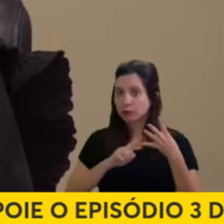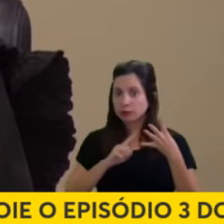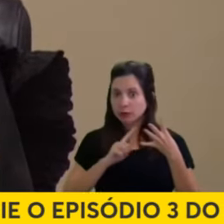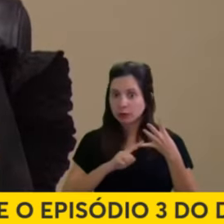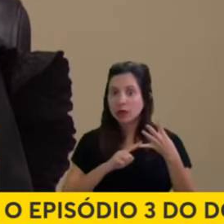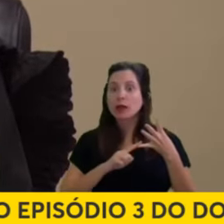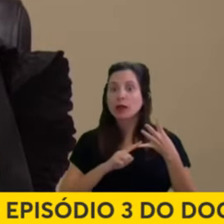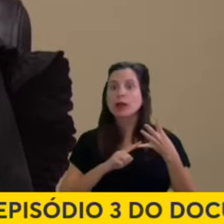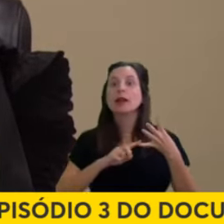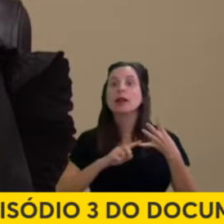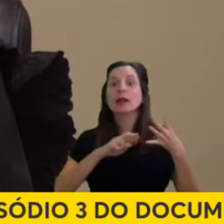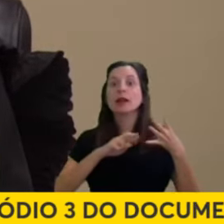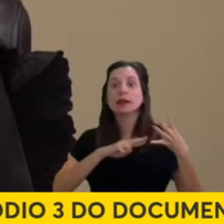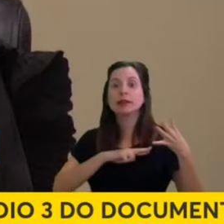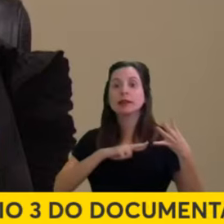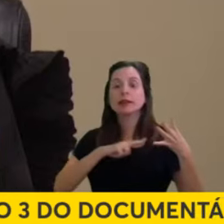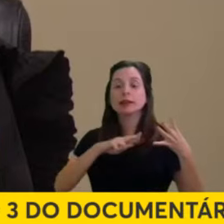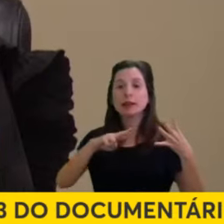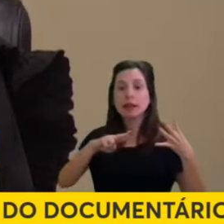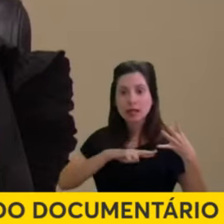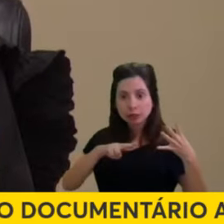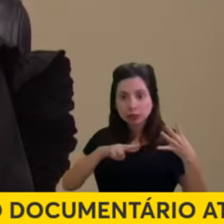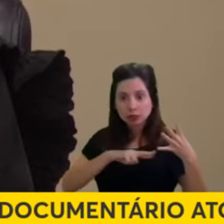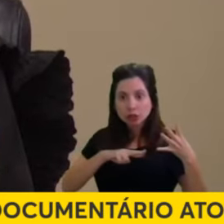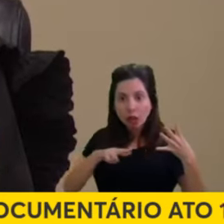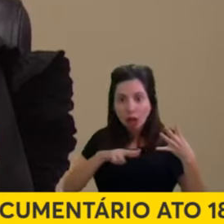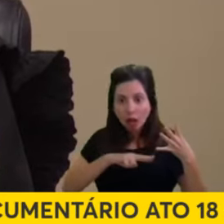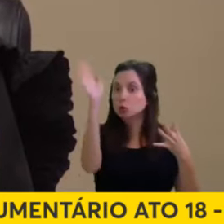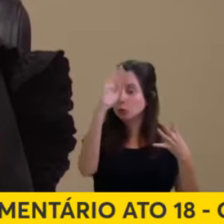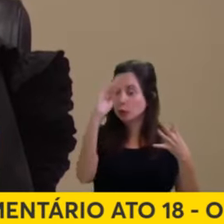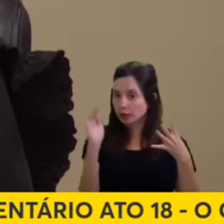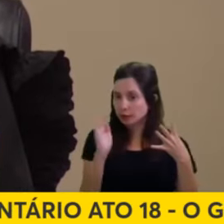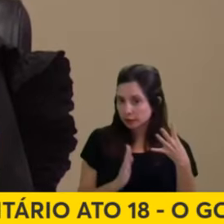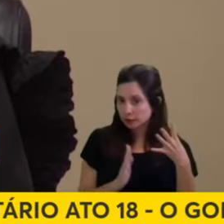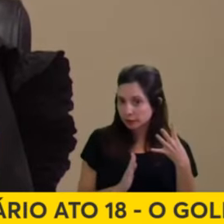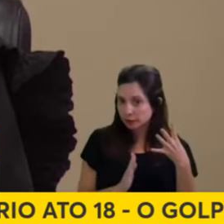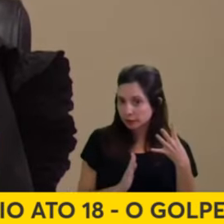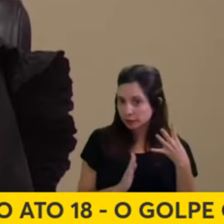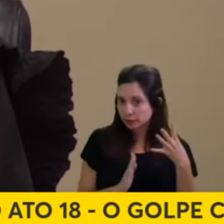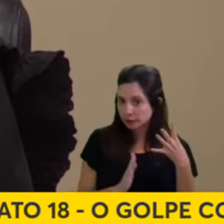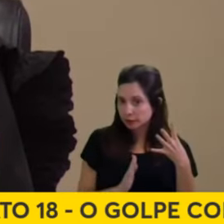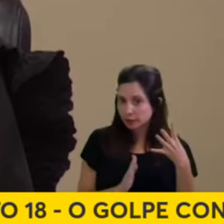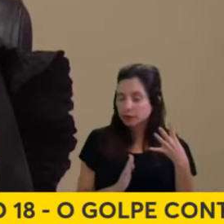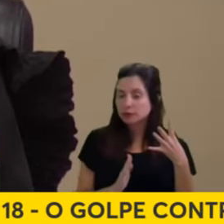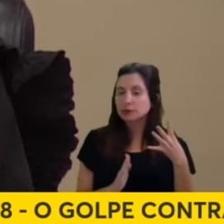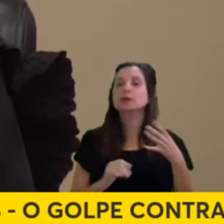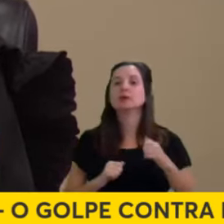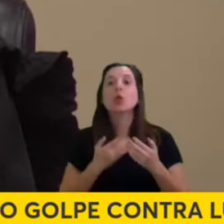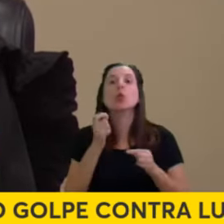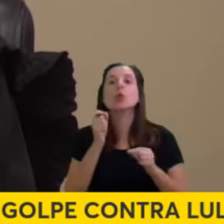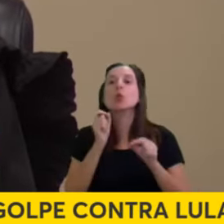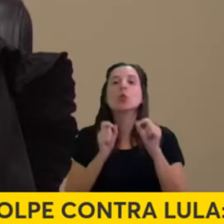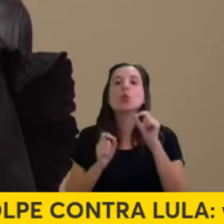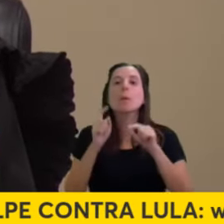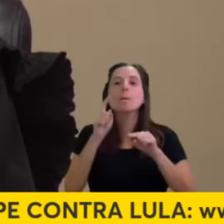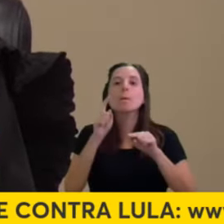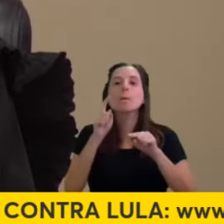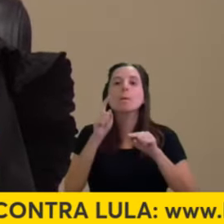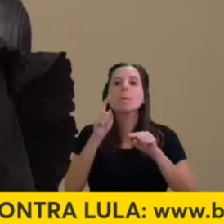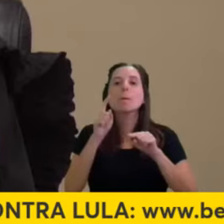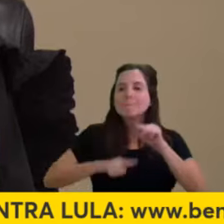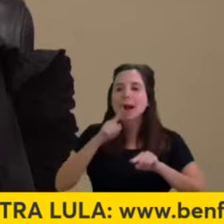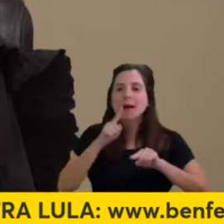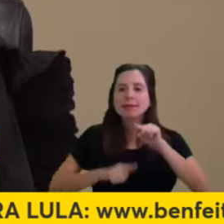Presbiteriana do Brasil perguntas e respostas do termos importantes trata-se portanto de materiais com assuntos genéricos